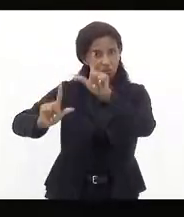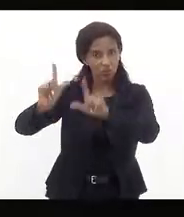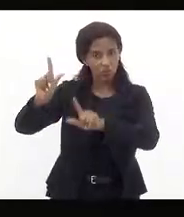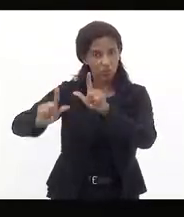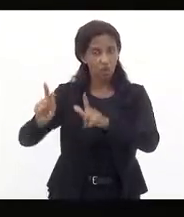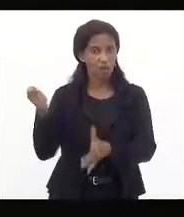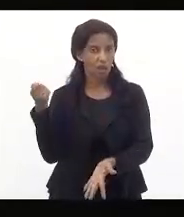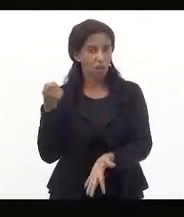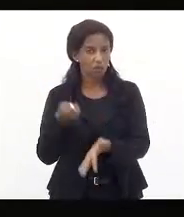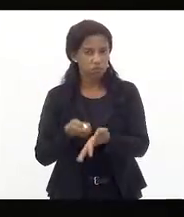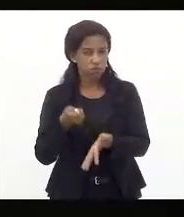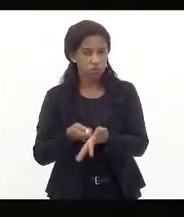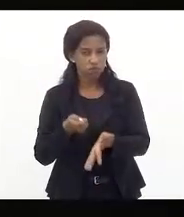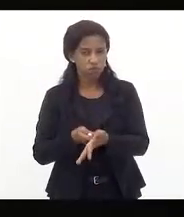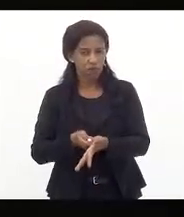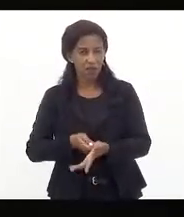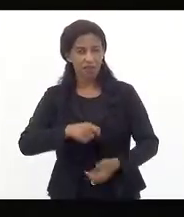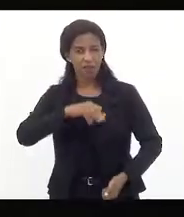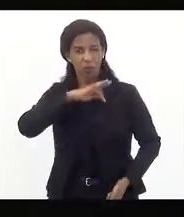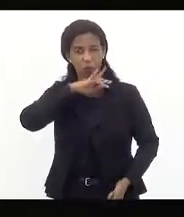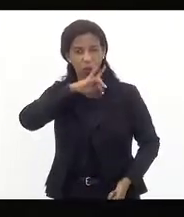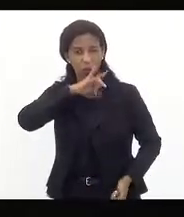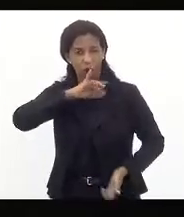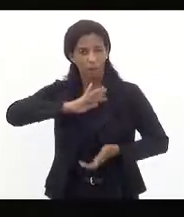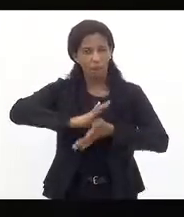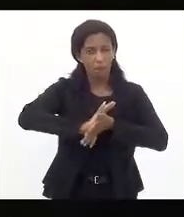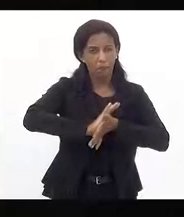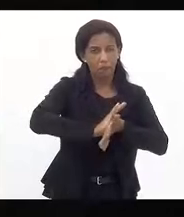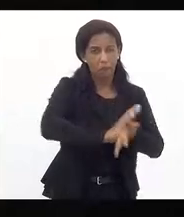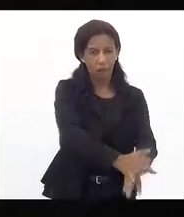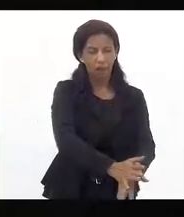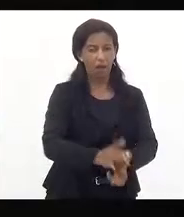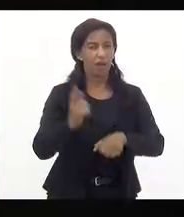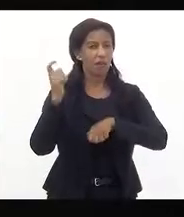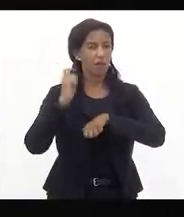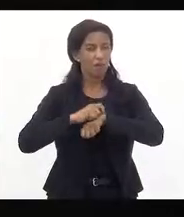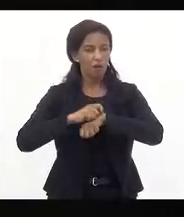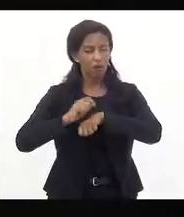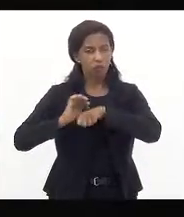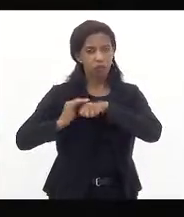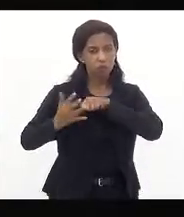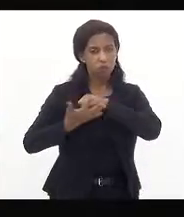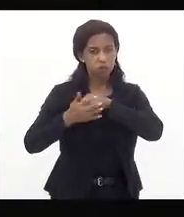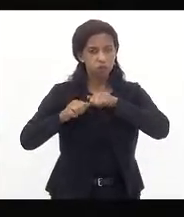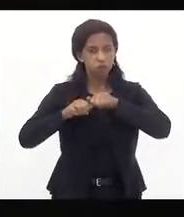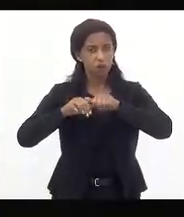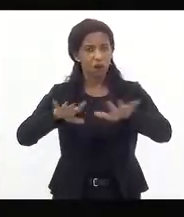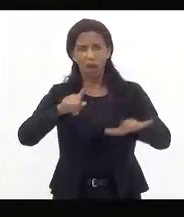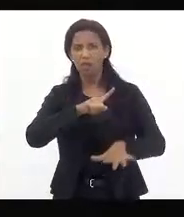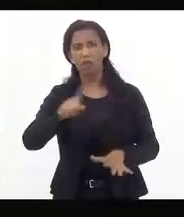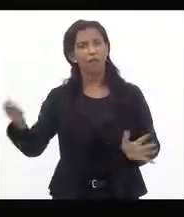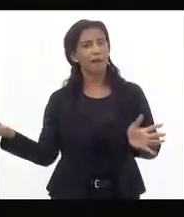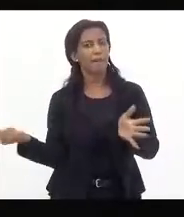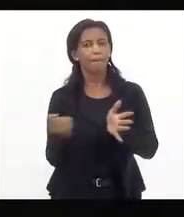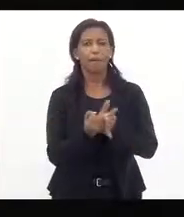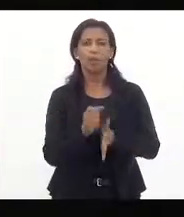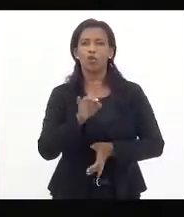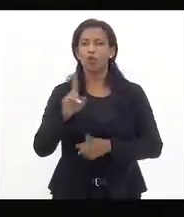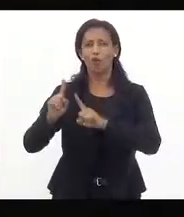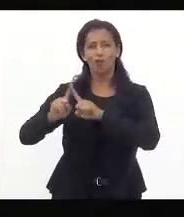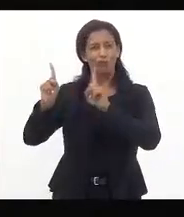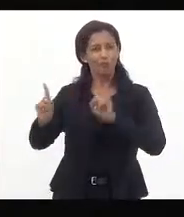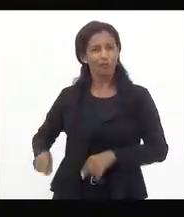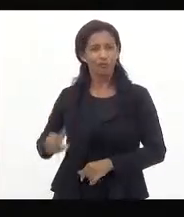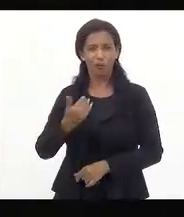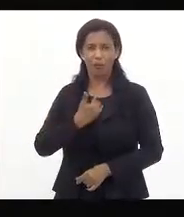penalização, essa perversidade em momento pandêmico não vai impactar só o